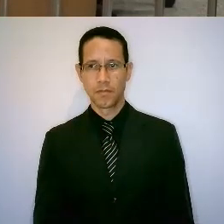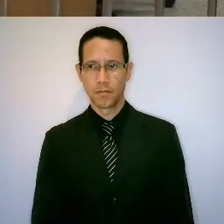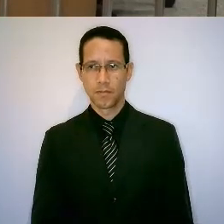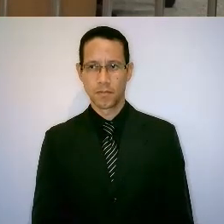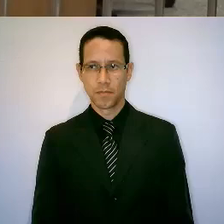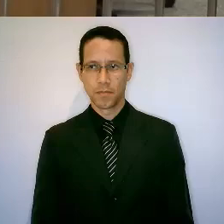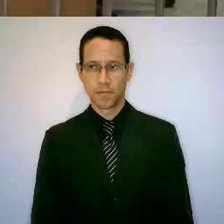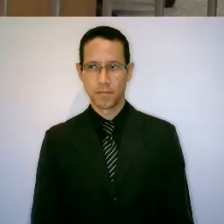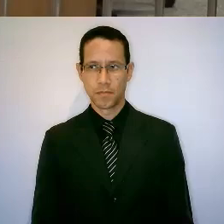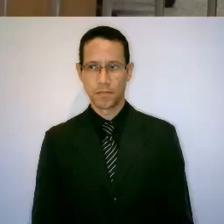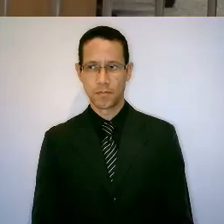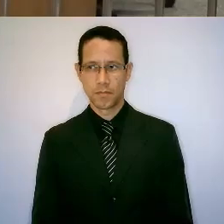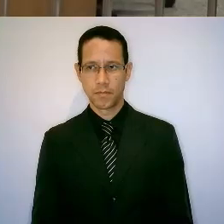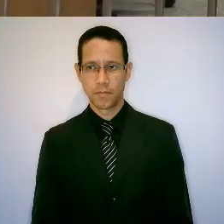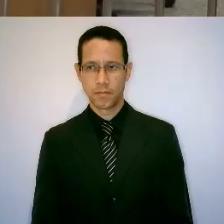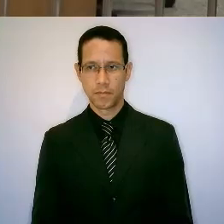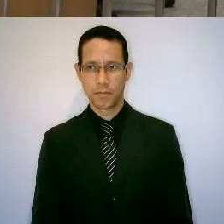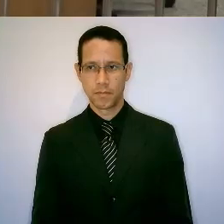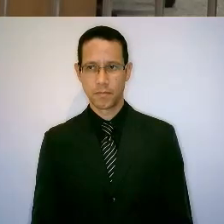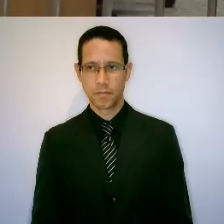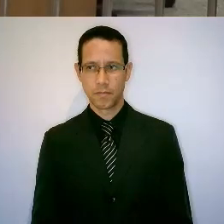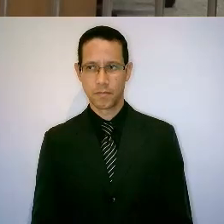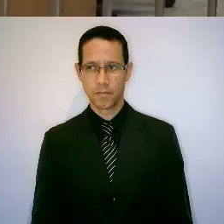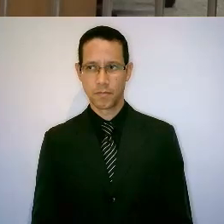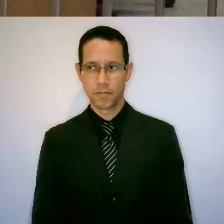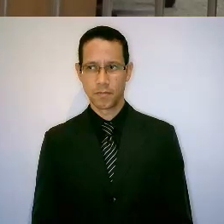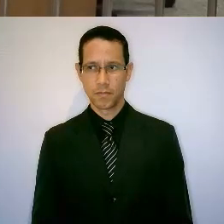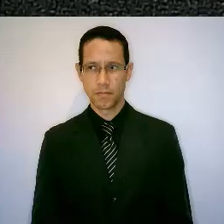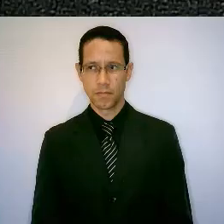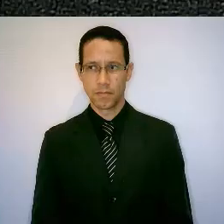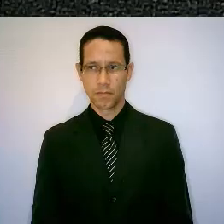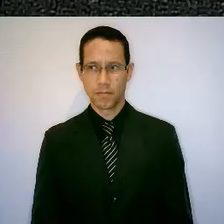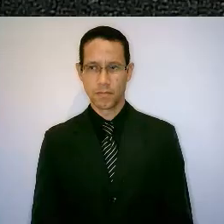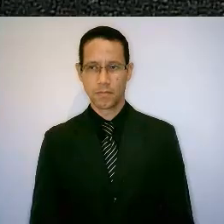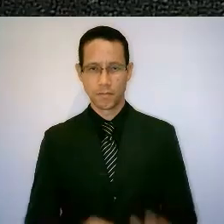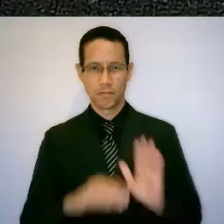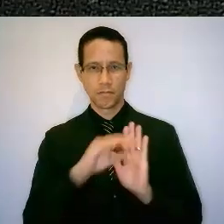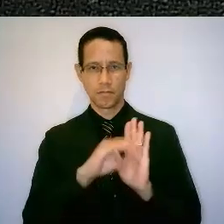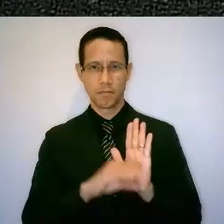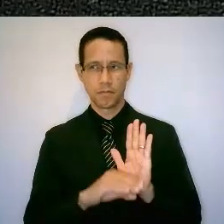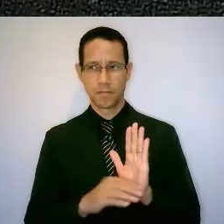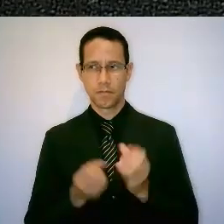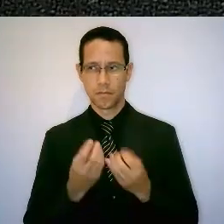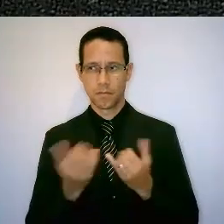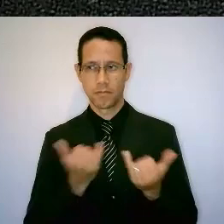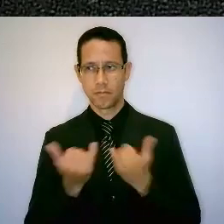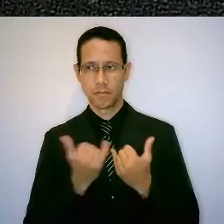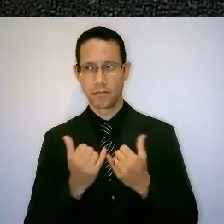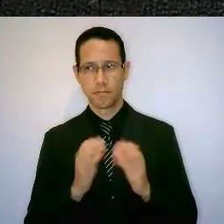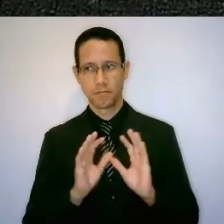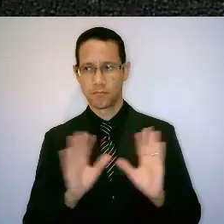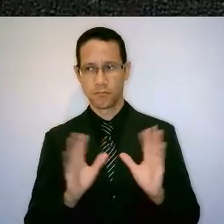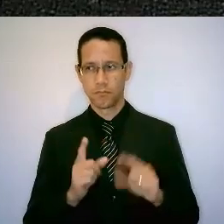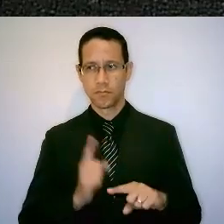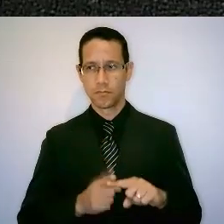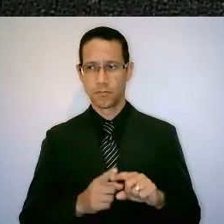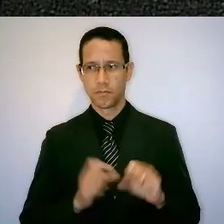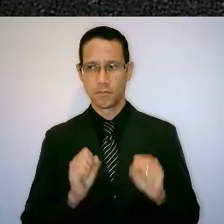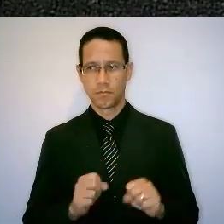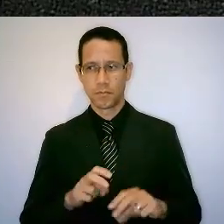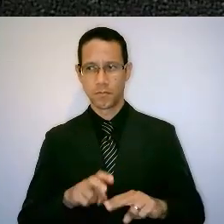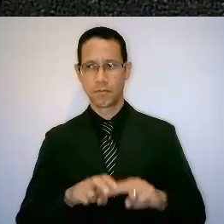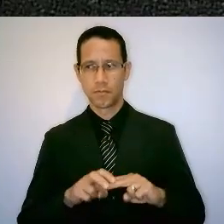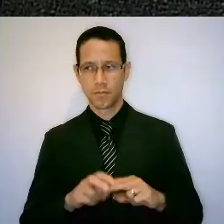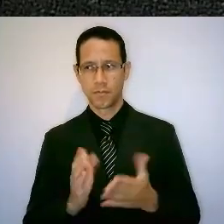por conta da questão da definição daquela ordem eu informei só porque ser causa de algum